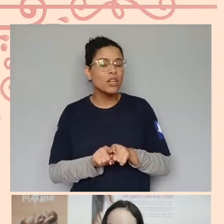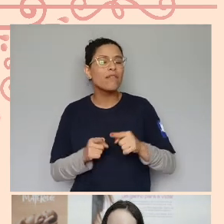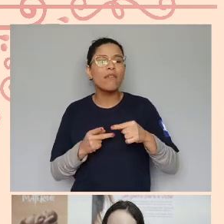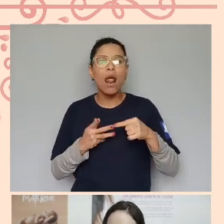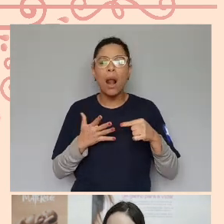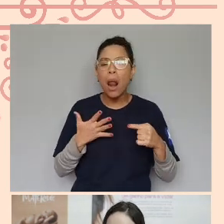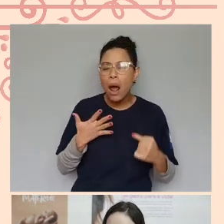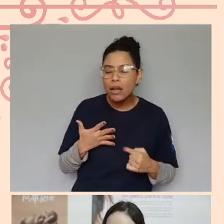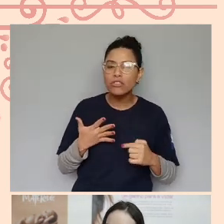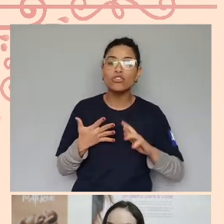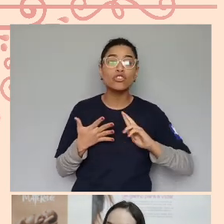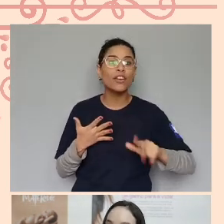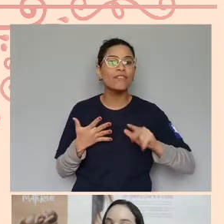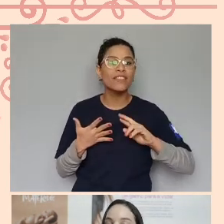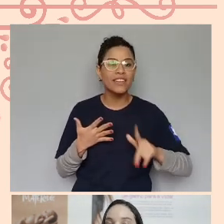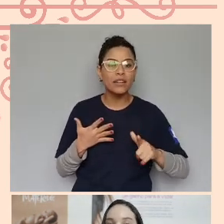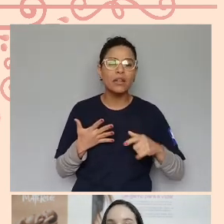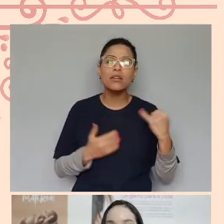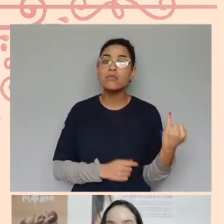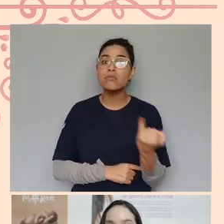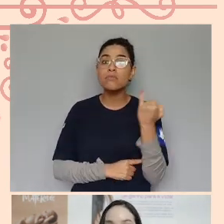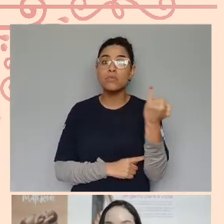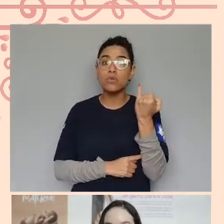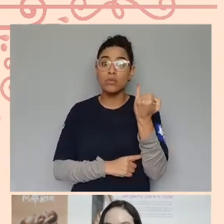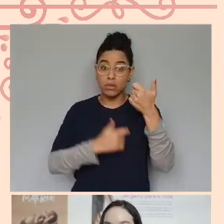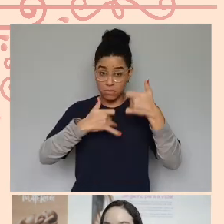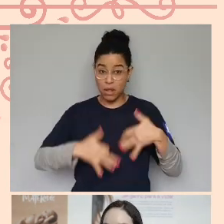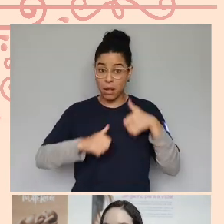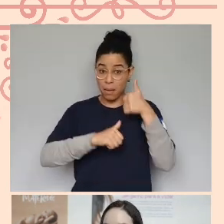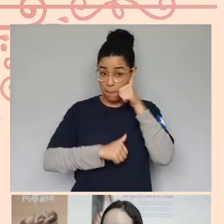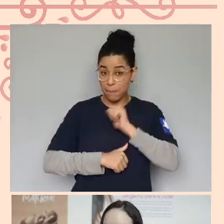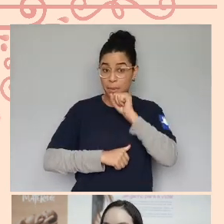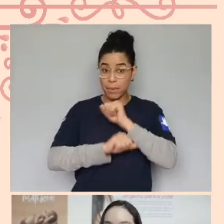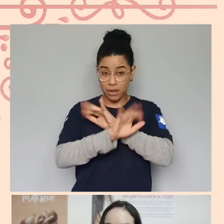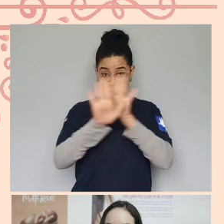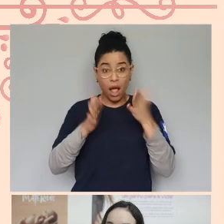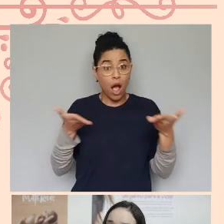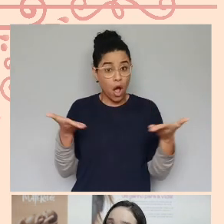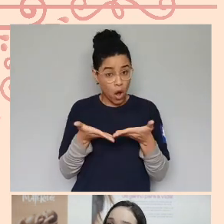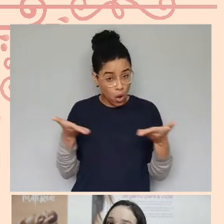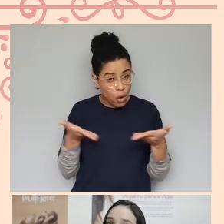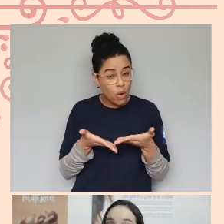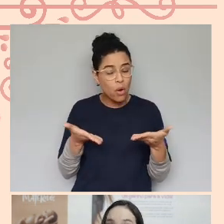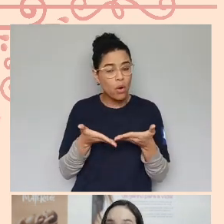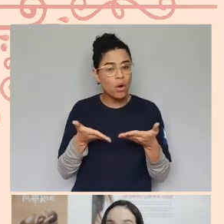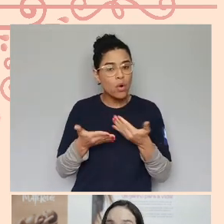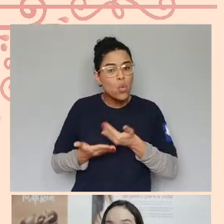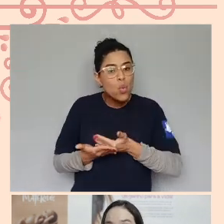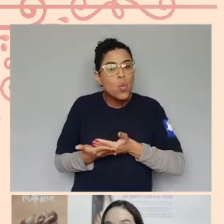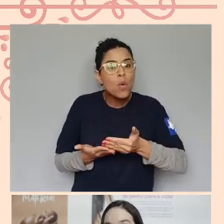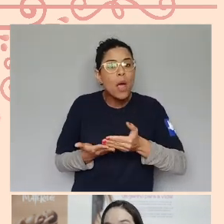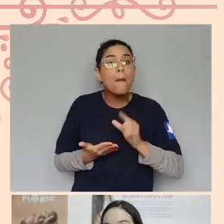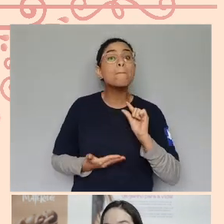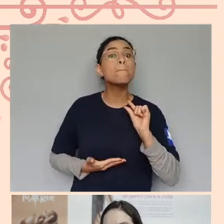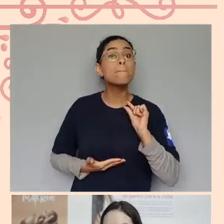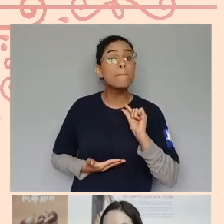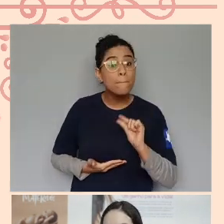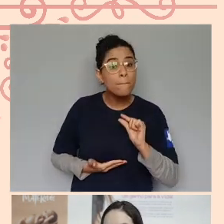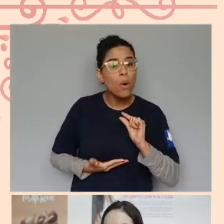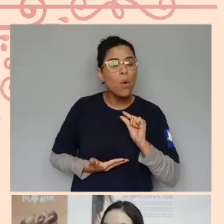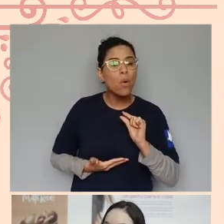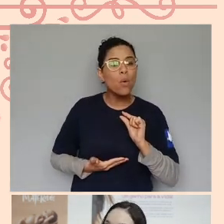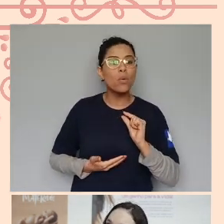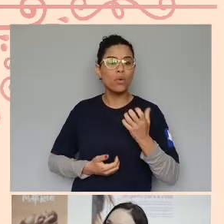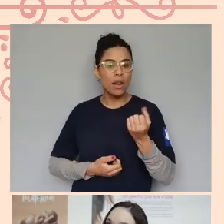os fatores bífidos. E é importante a gente esclarecer para a mãe também que esse comecinho ela produz menos leite porque o bebê tem uma